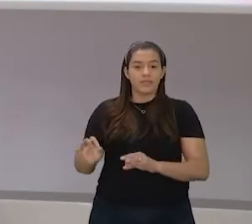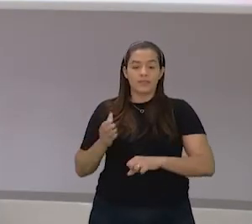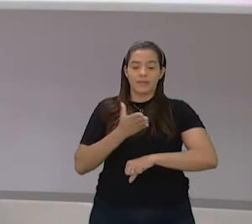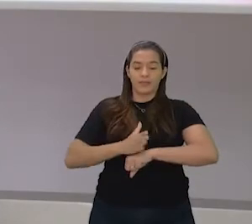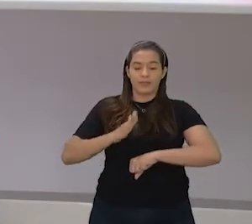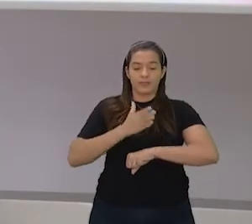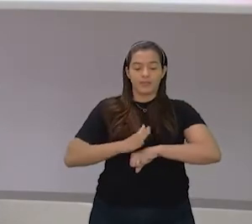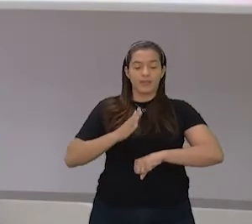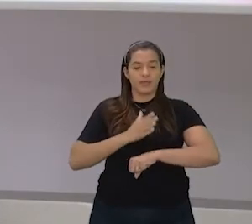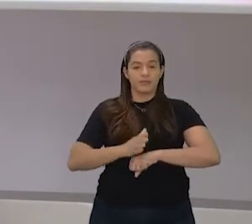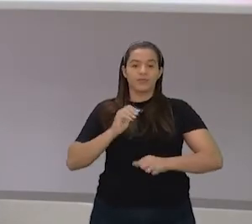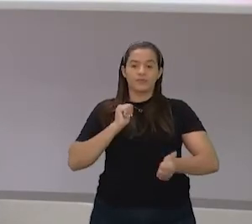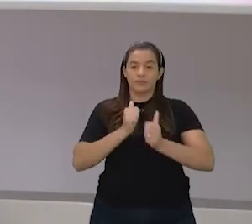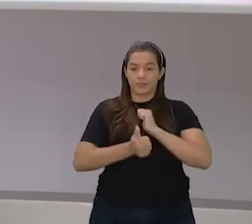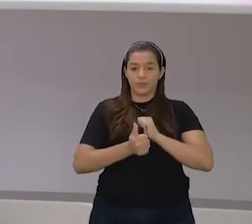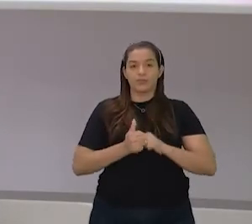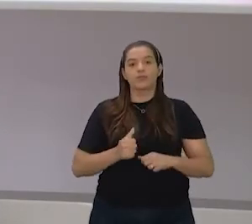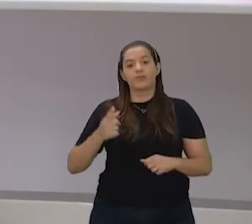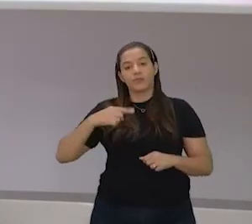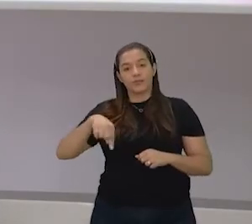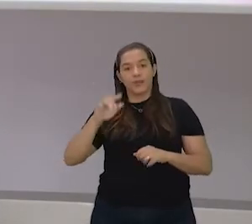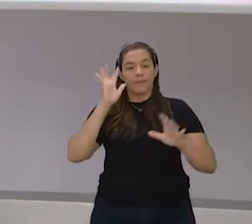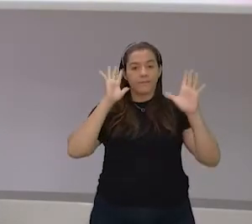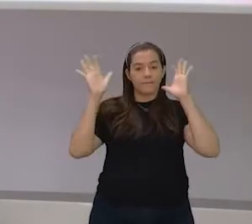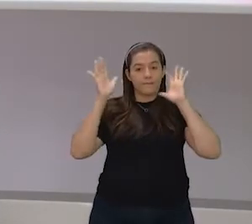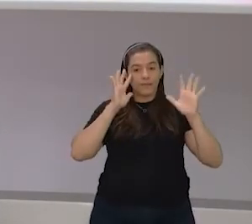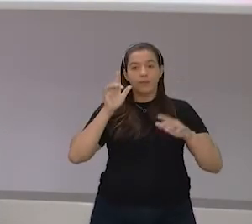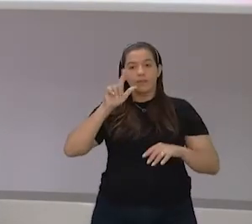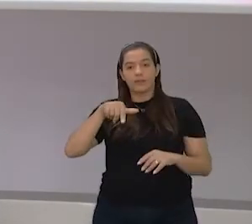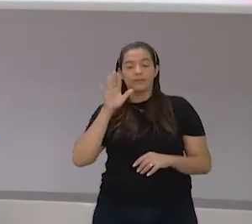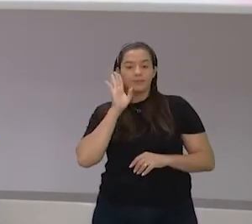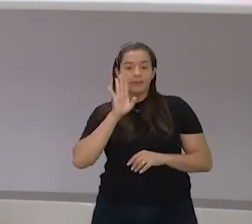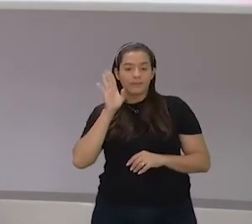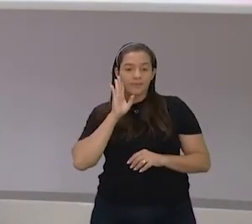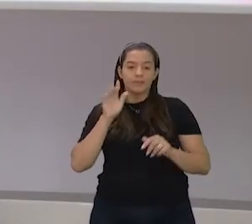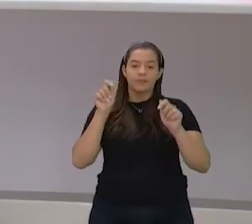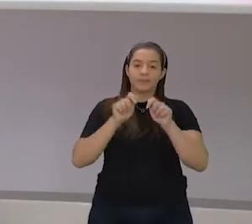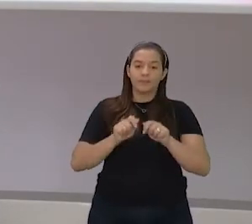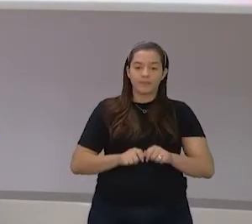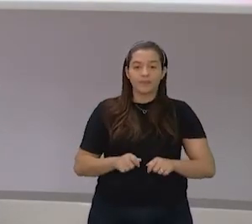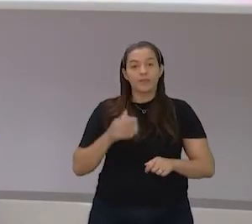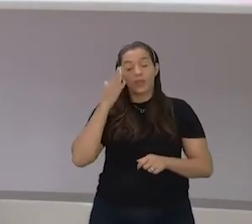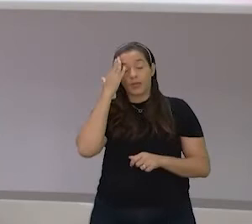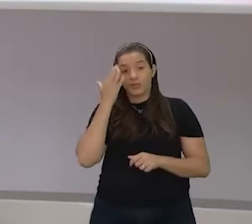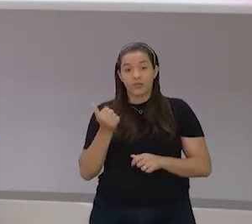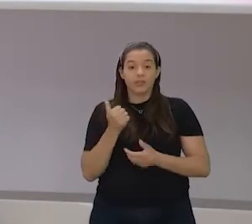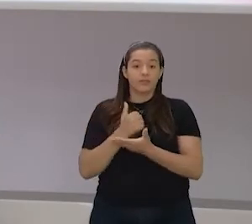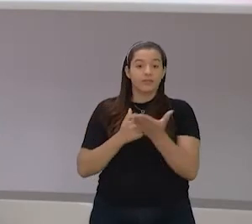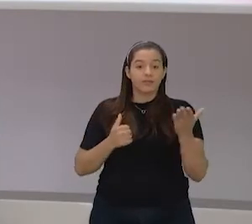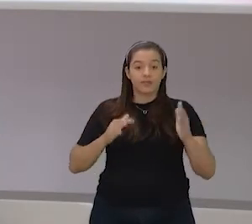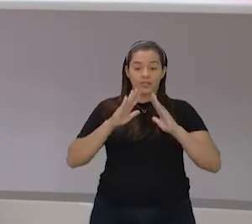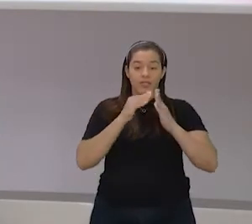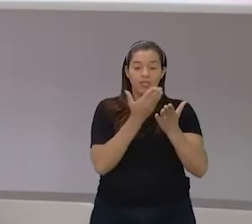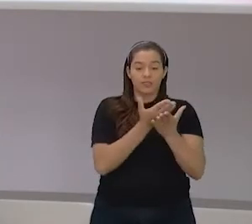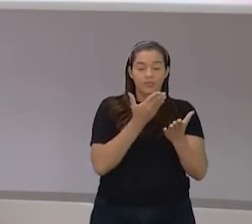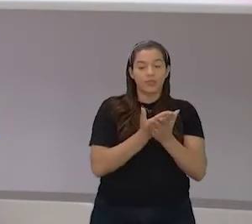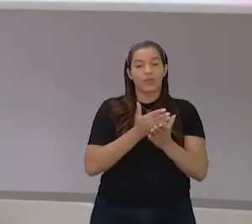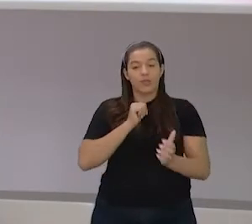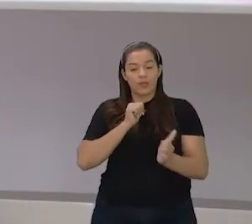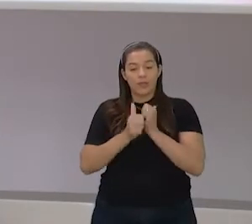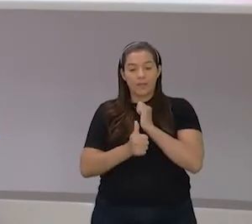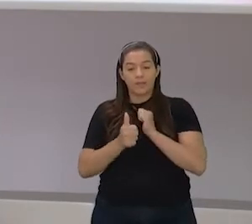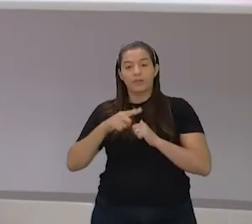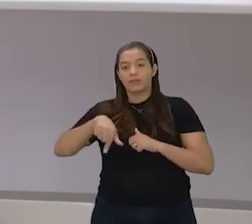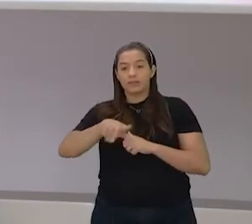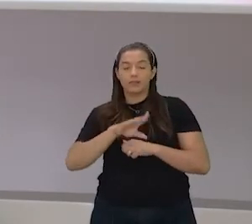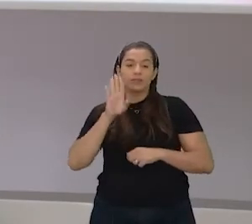prática esportiva, né? Então, pensando nisso, foi muito legal a prática, assim como eu sei que na escola as práticas têm sido